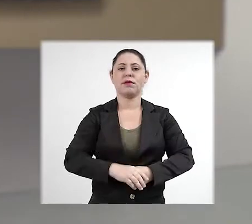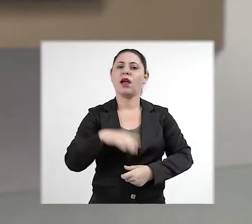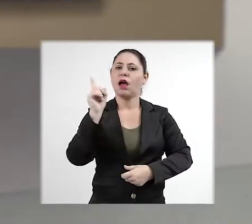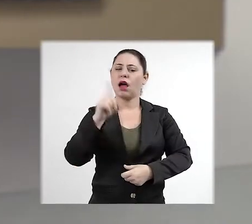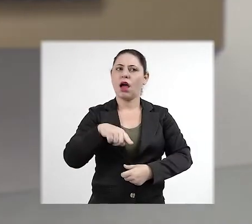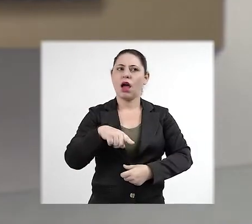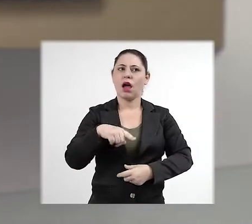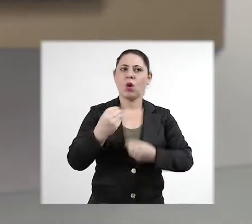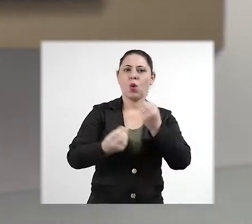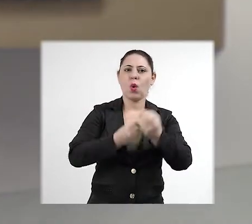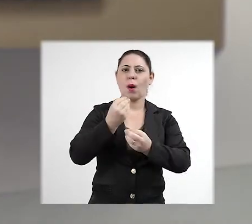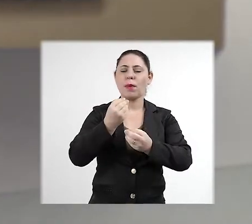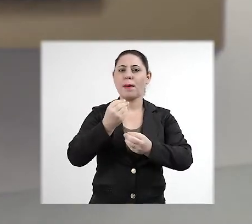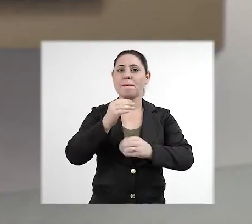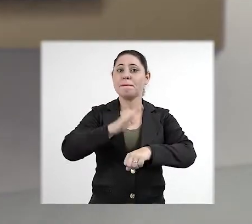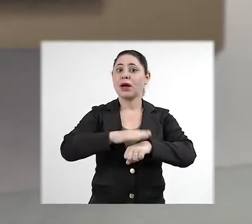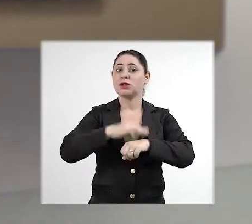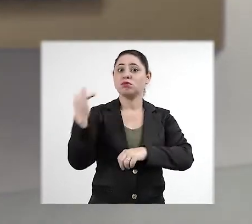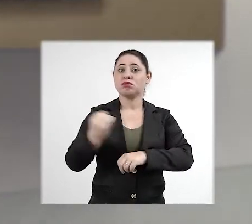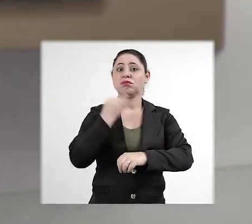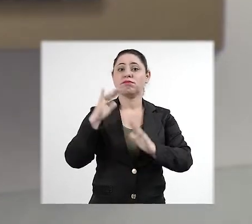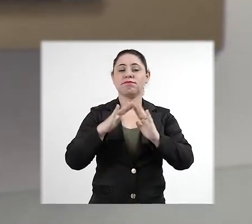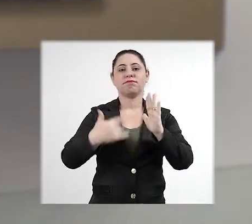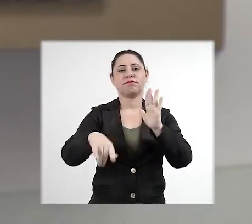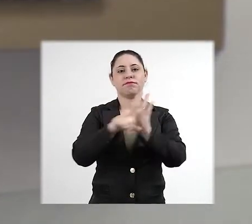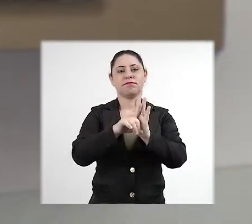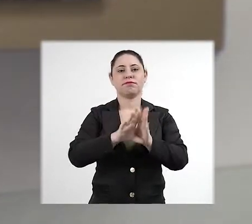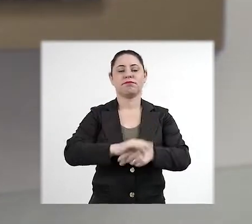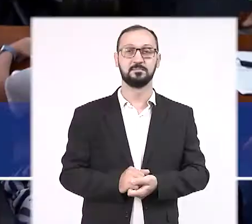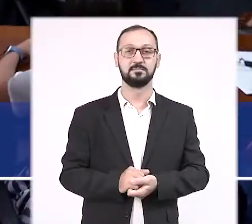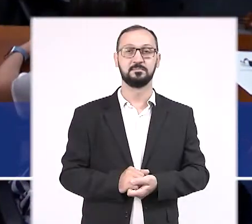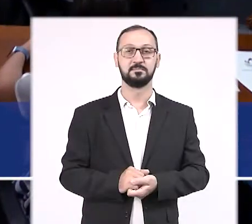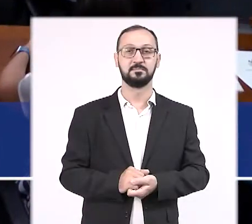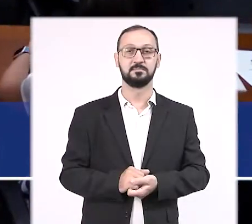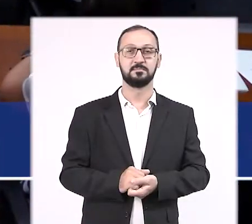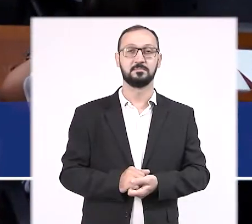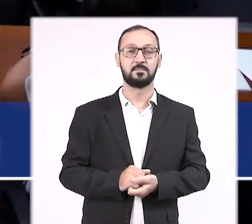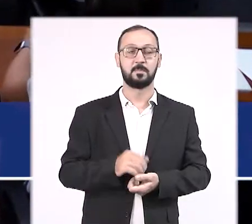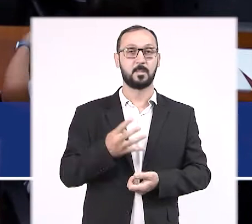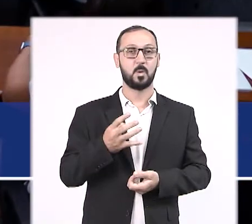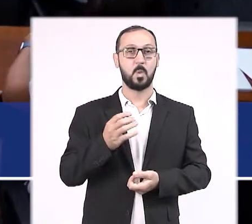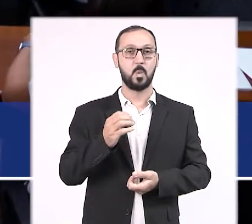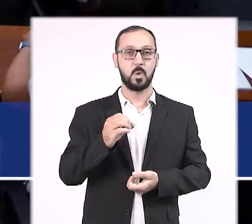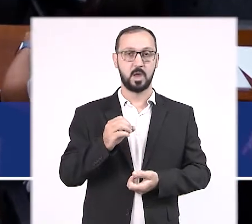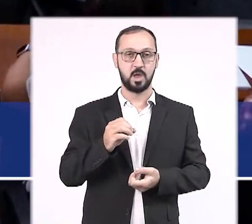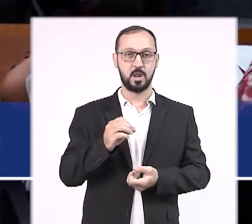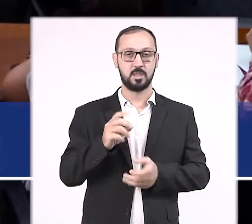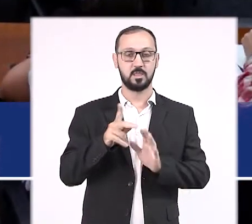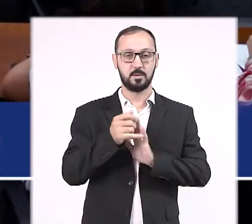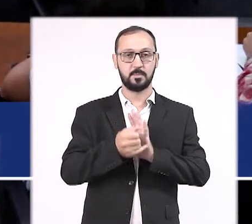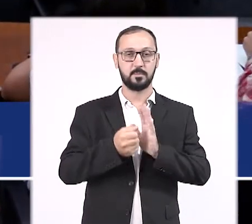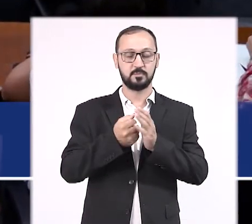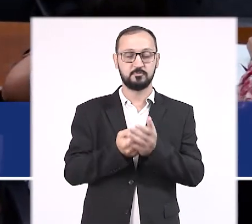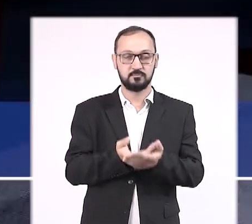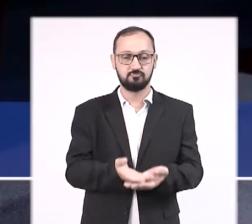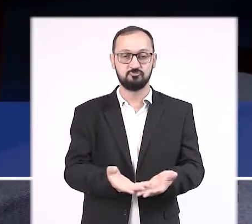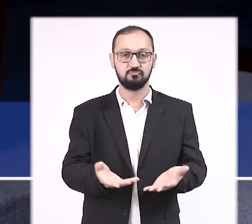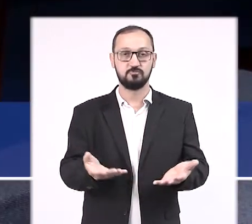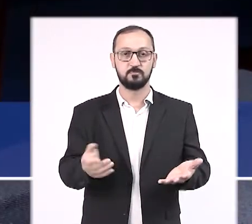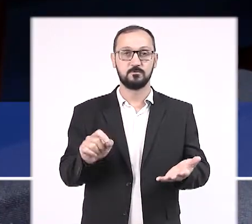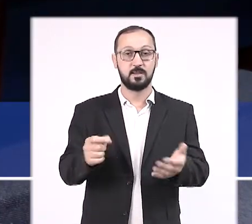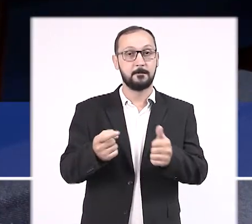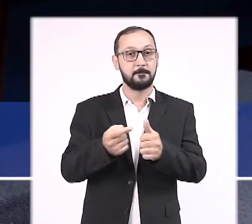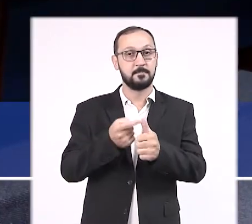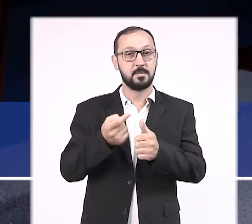Assembleia. É considerada uma das mais importantes da Casa. Mais de 40 projetos foram distribuídos durante